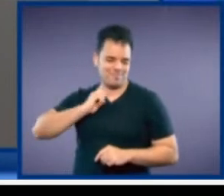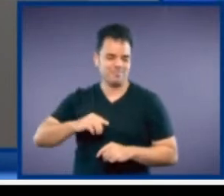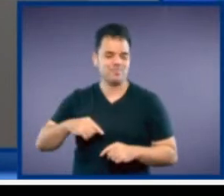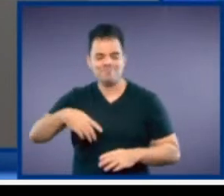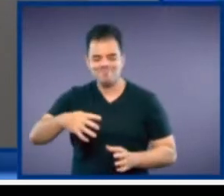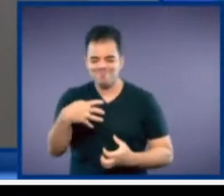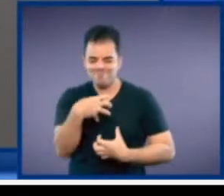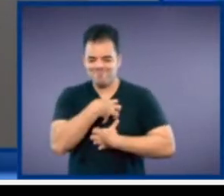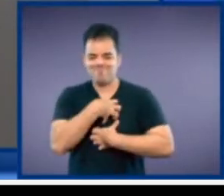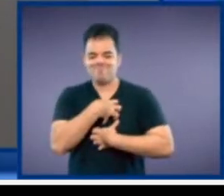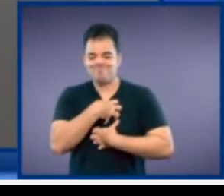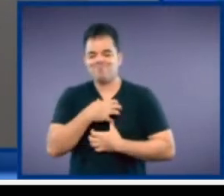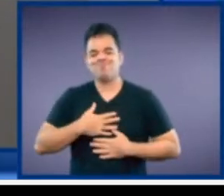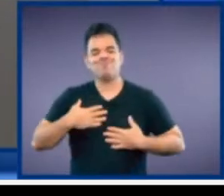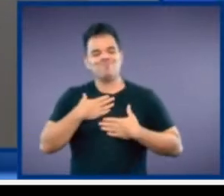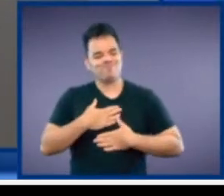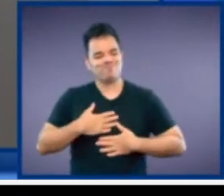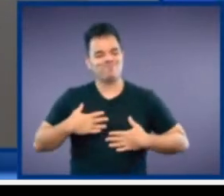satisfeito.